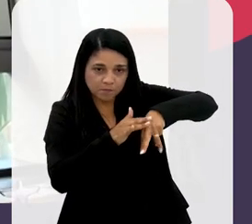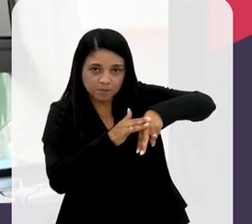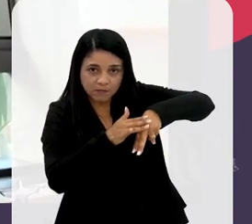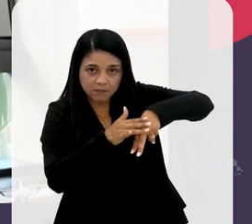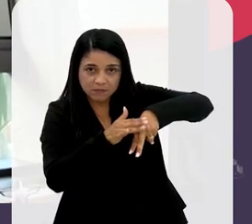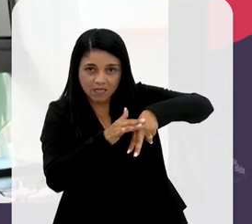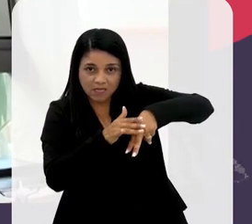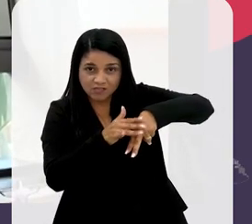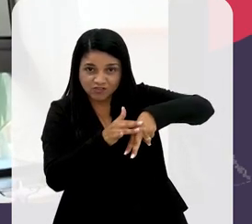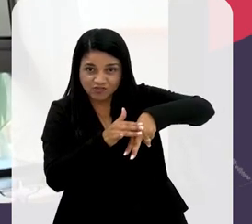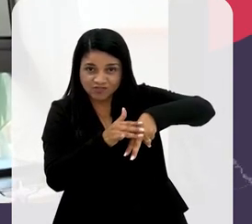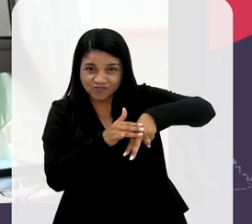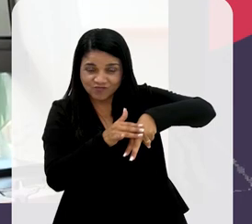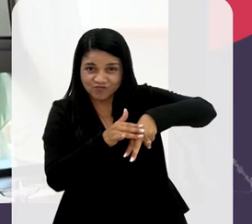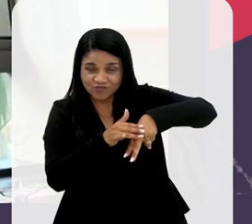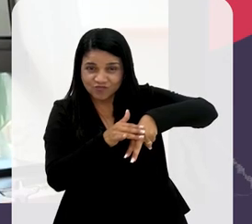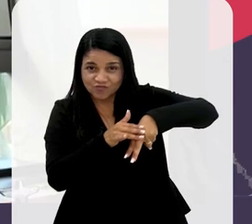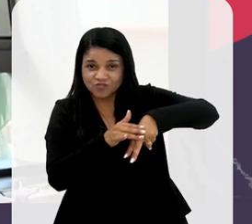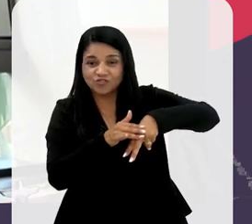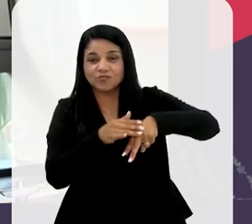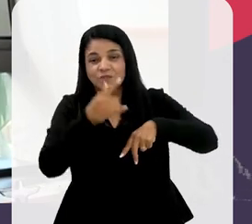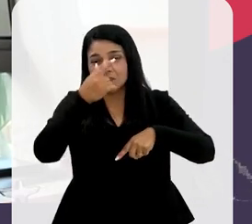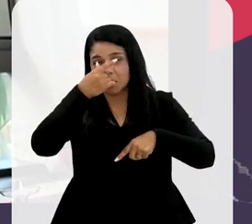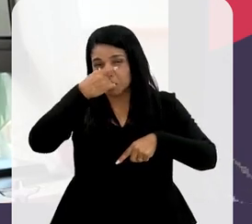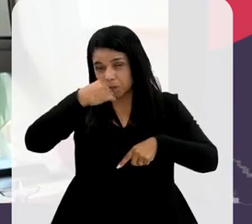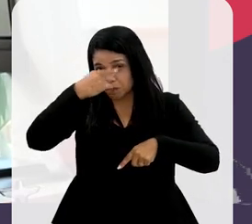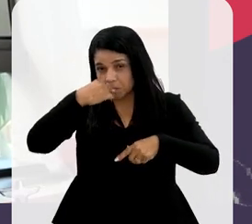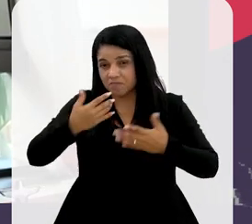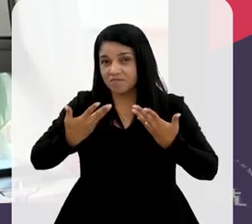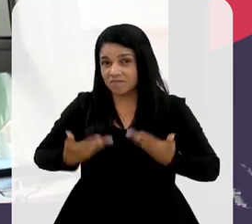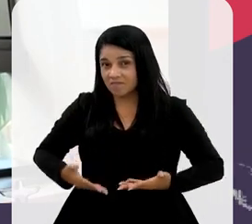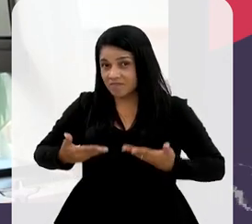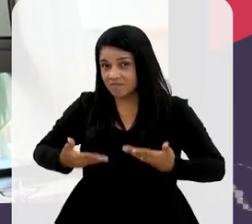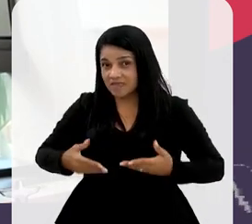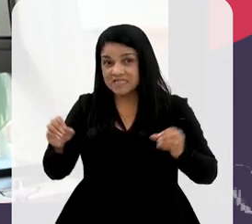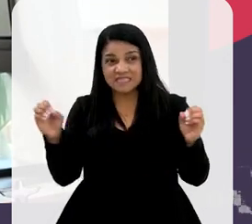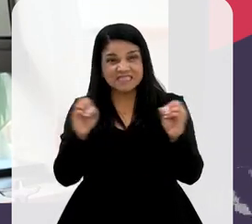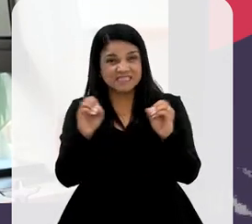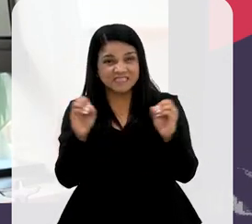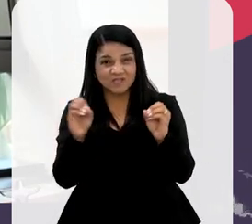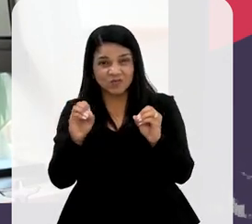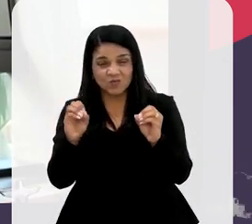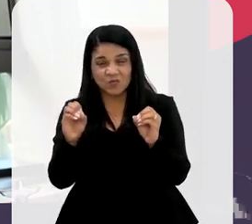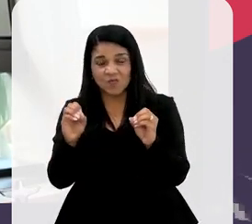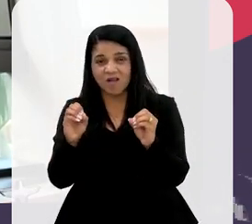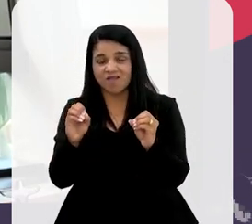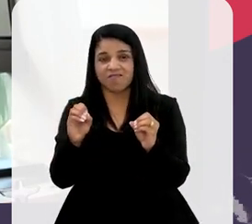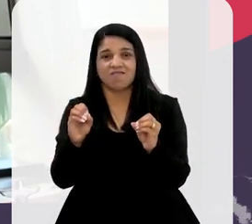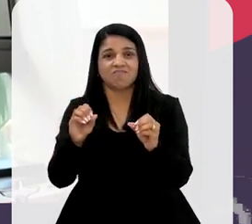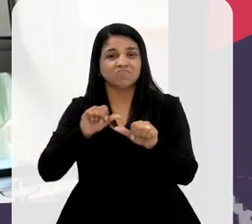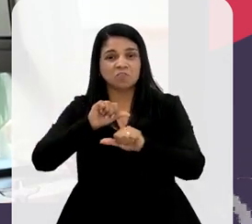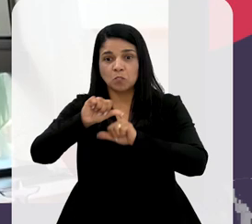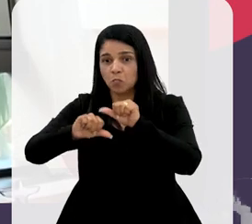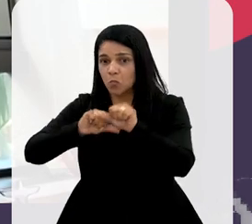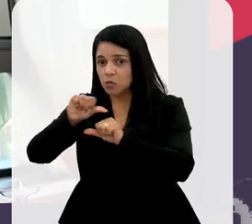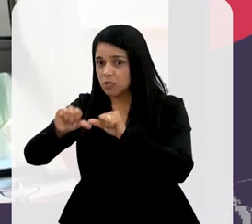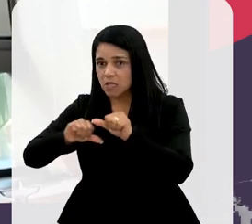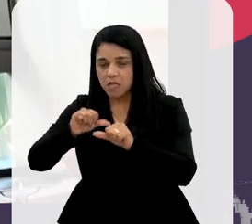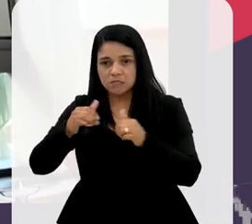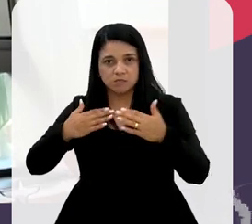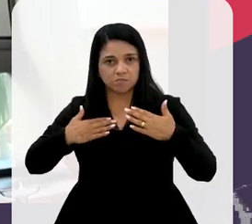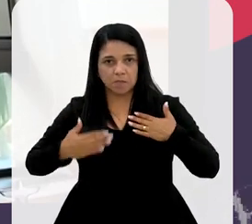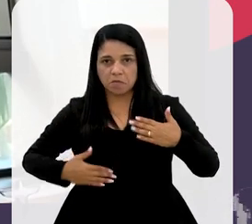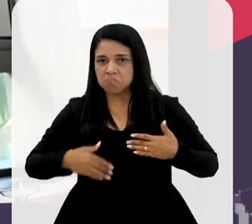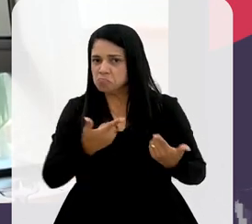que pacientes com quadros leves, estados gripais, sem nenhuma alteração de oxigenação,